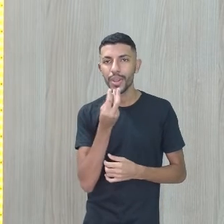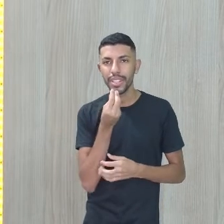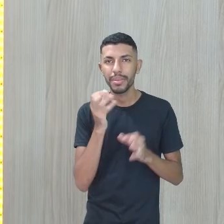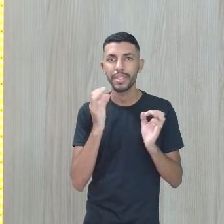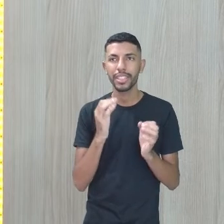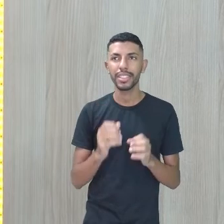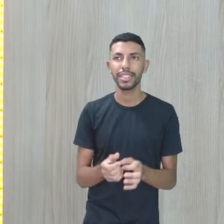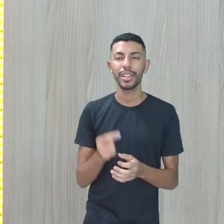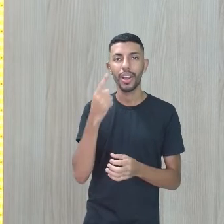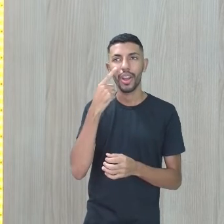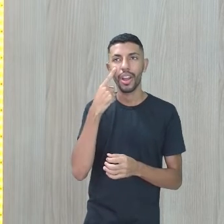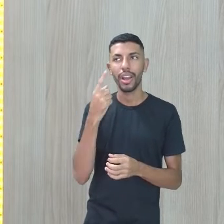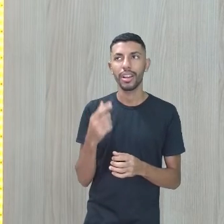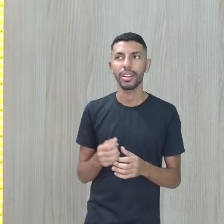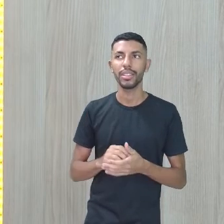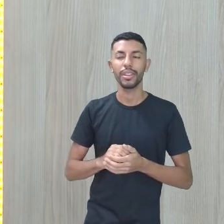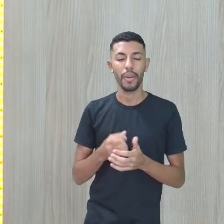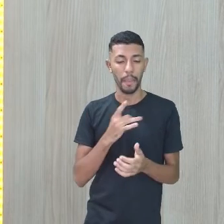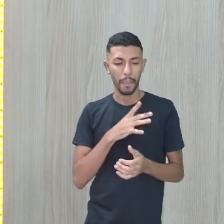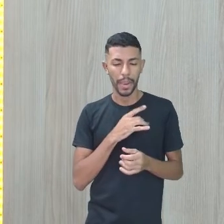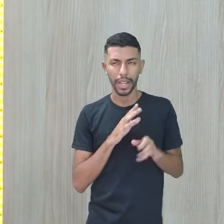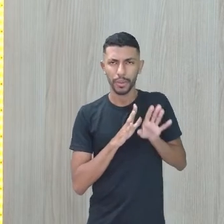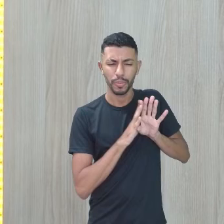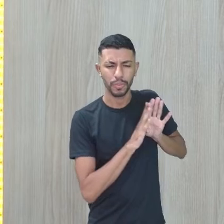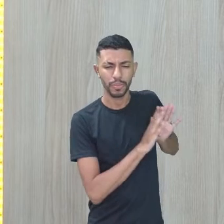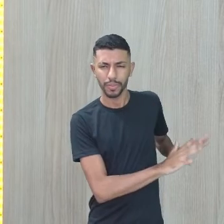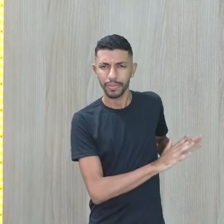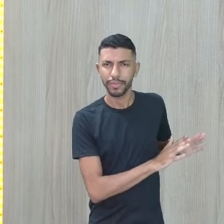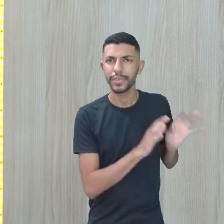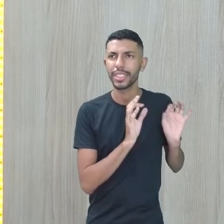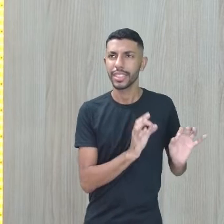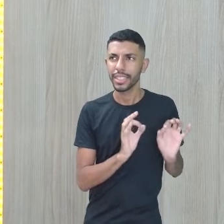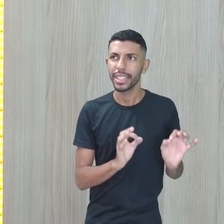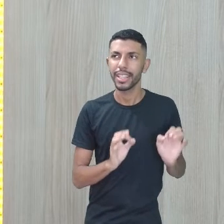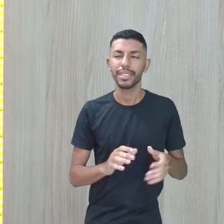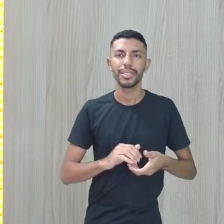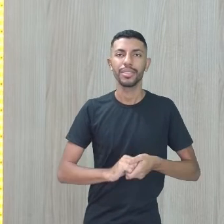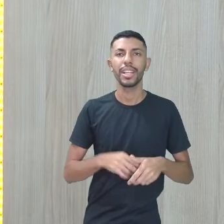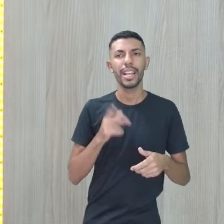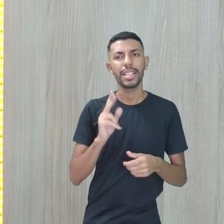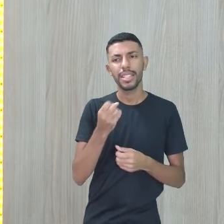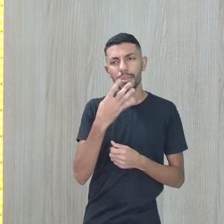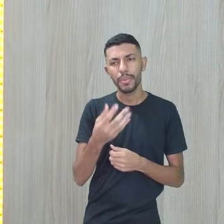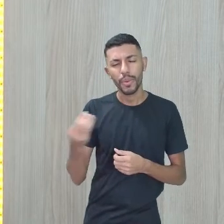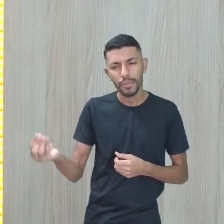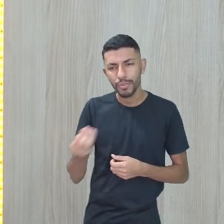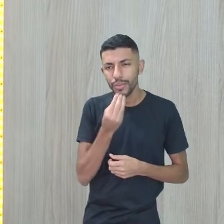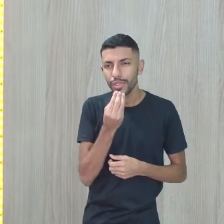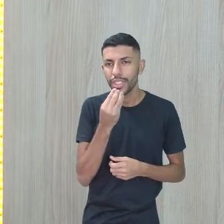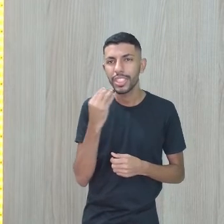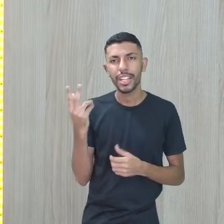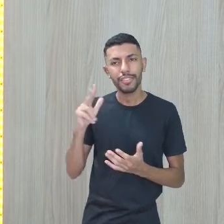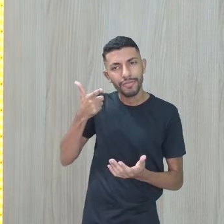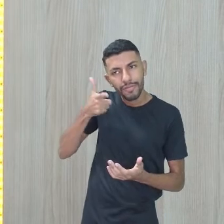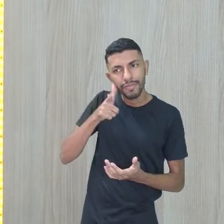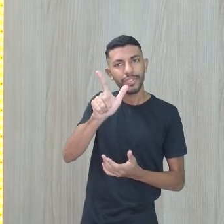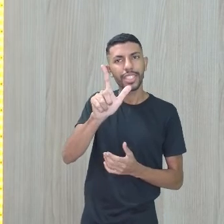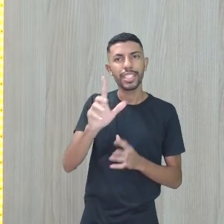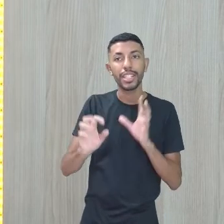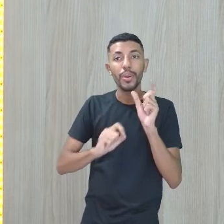conhecimento, deixa o medo de lado, né, das apresentações em sala. É sempre uma oportunidade de vencer